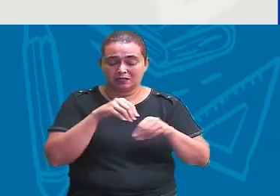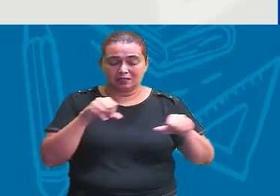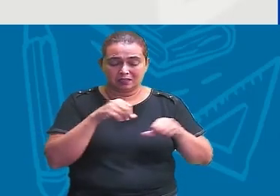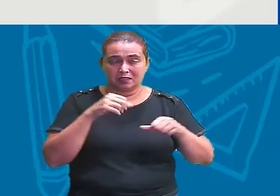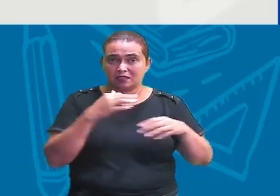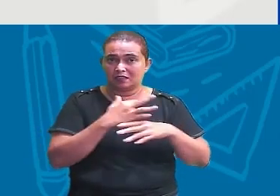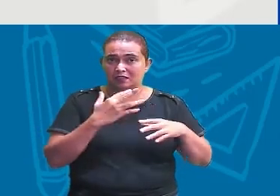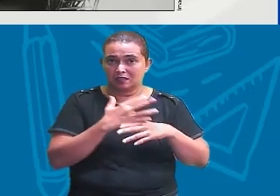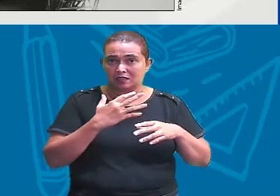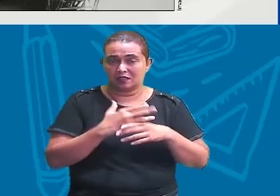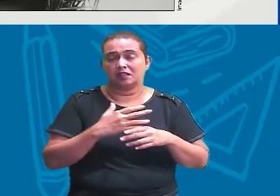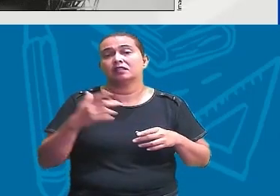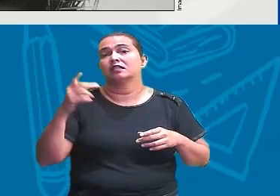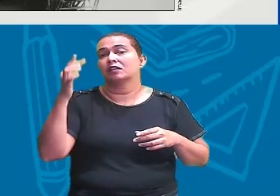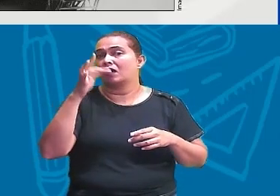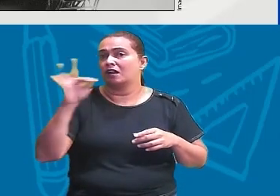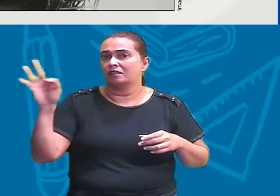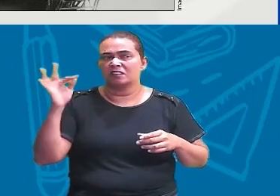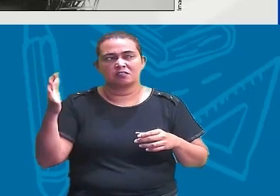Alemanha também.